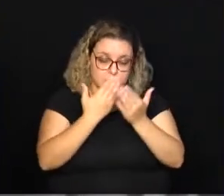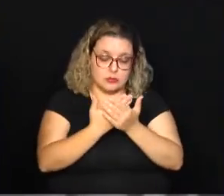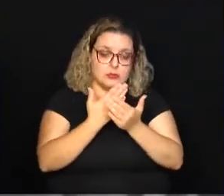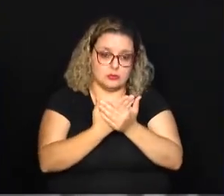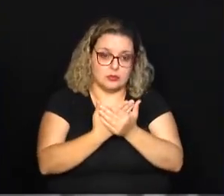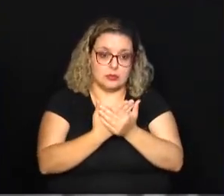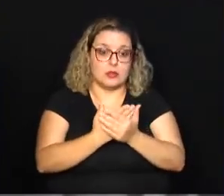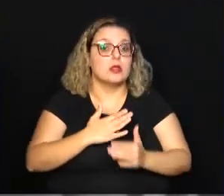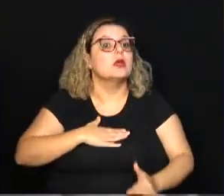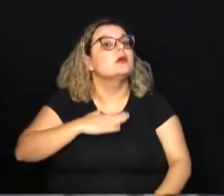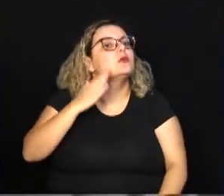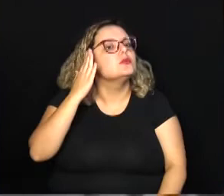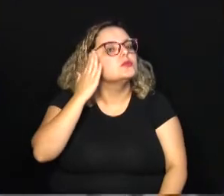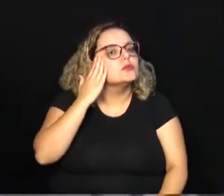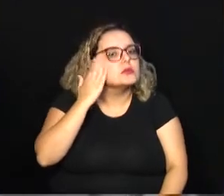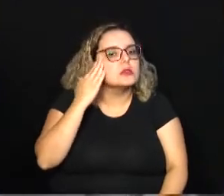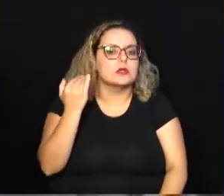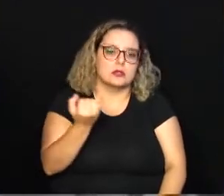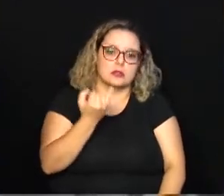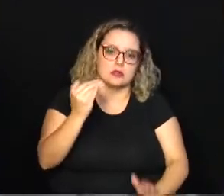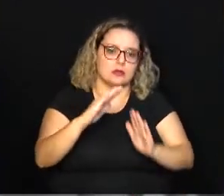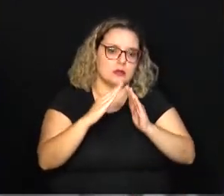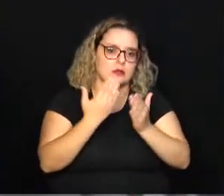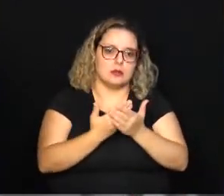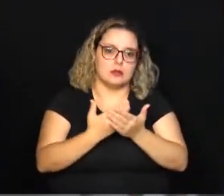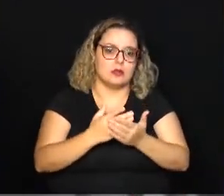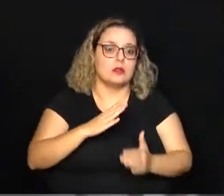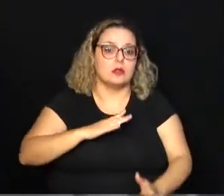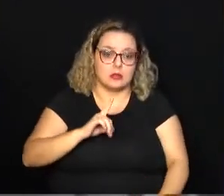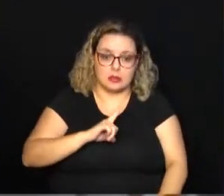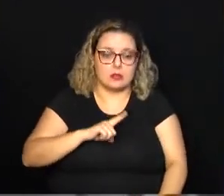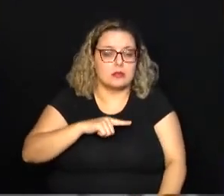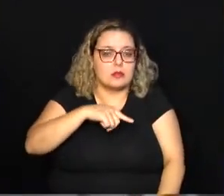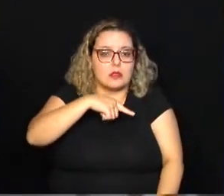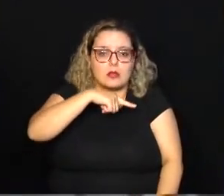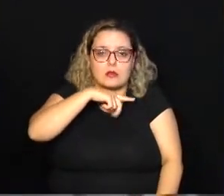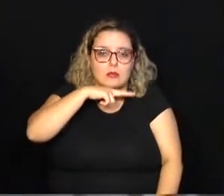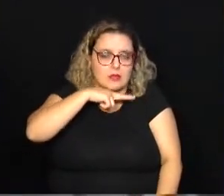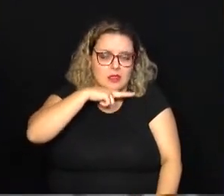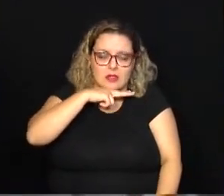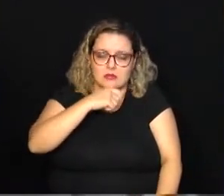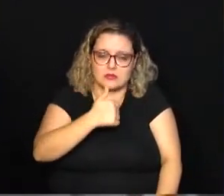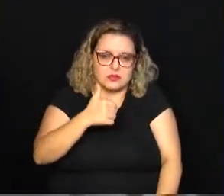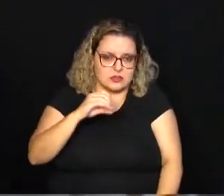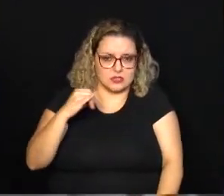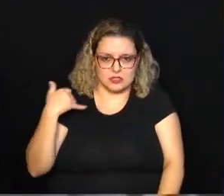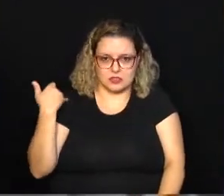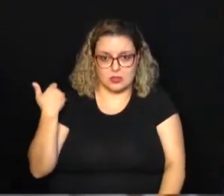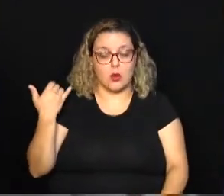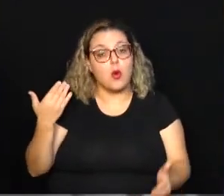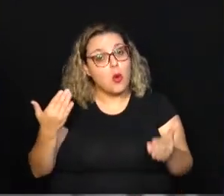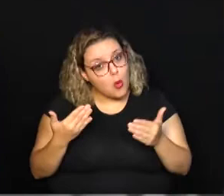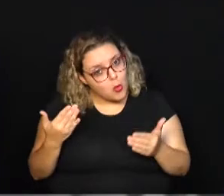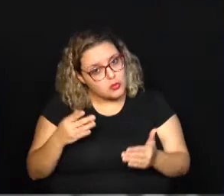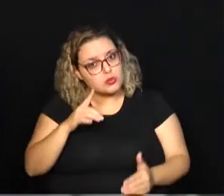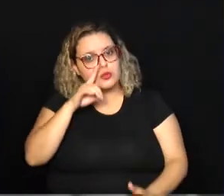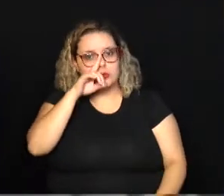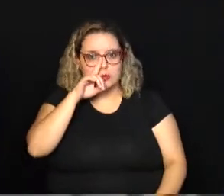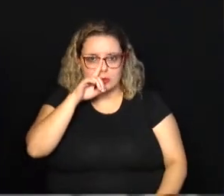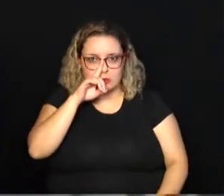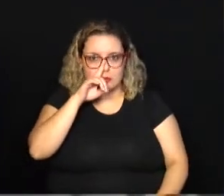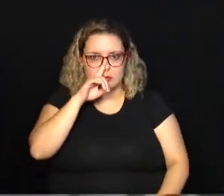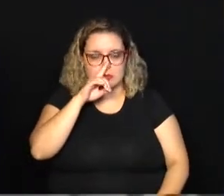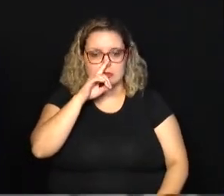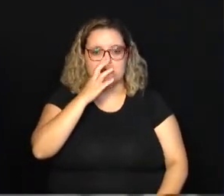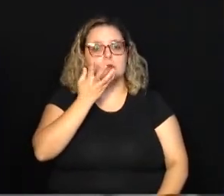sei da importância da escola, eu tenho neto de 10 anos, sei tudo isso. Só que hoje eu acho um risco altíssimo essas crianças voltarem